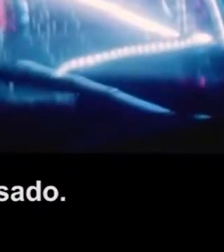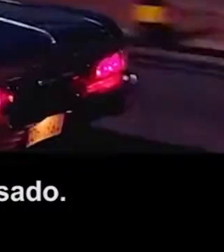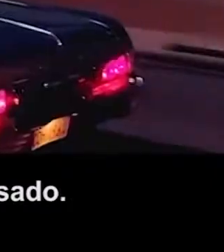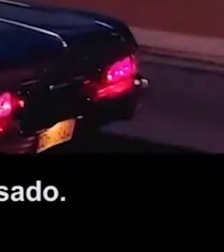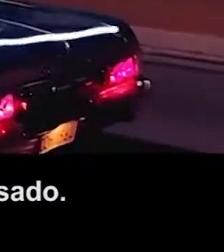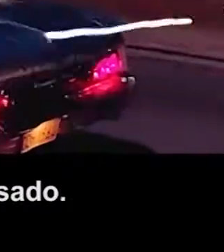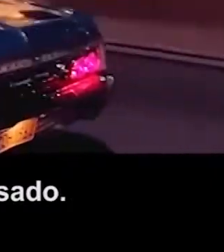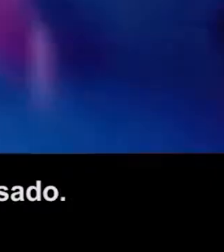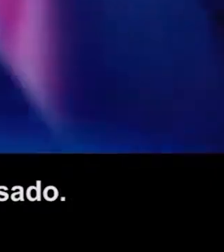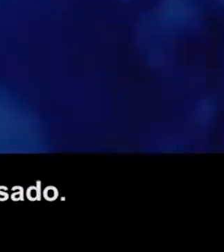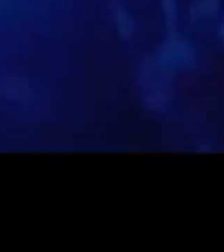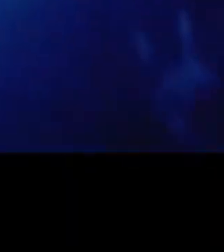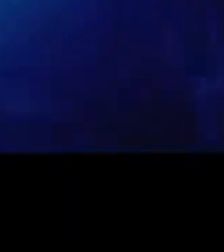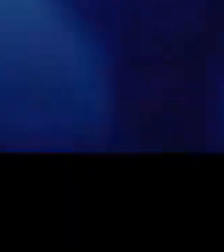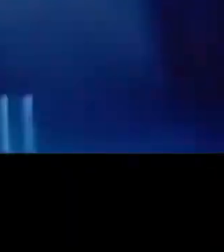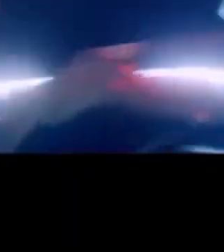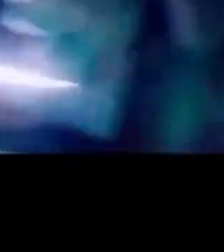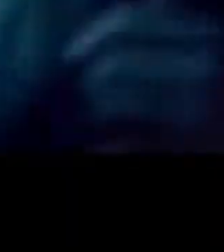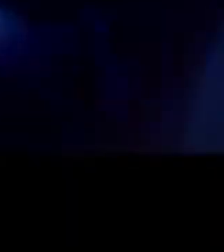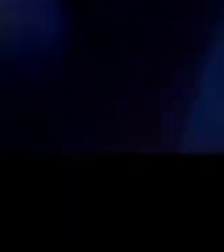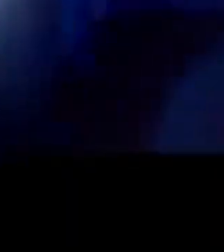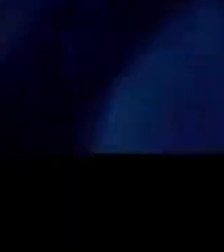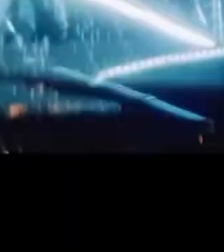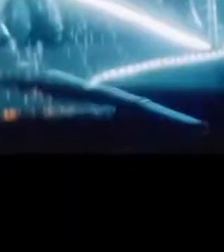sabe um luau improvisado. Tá